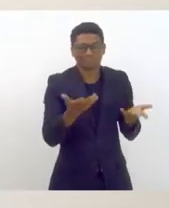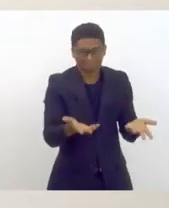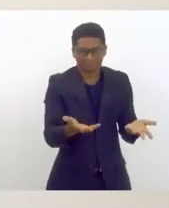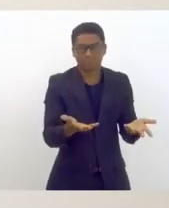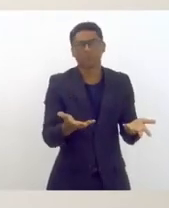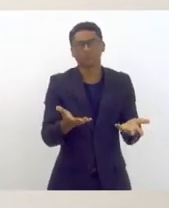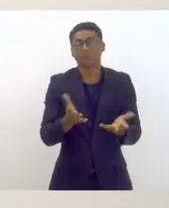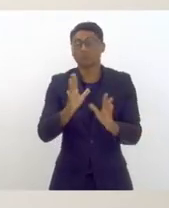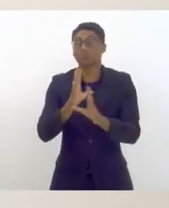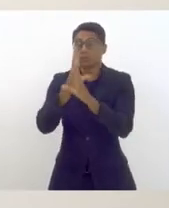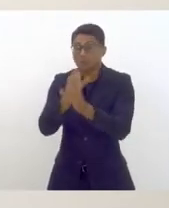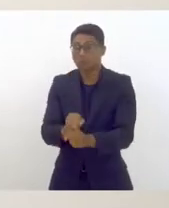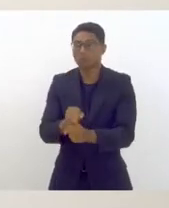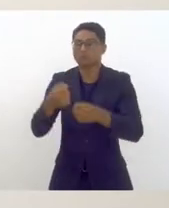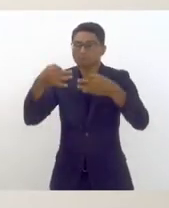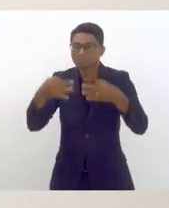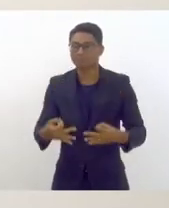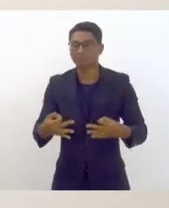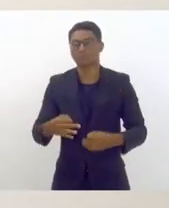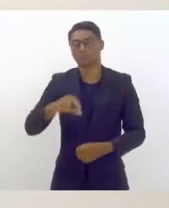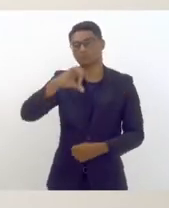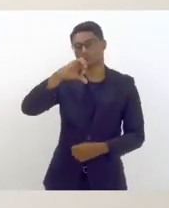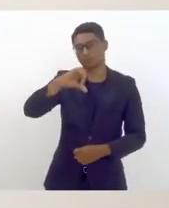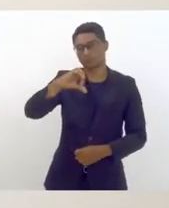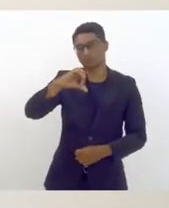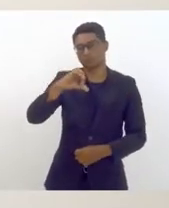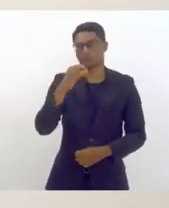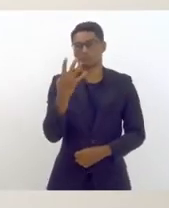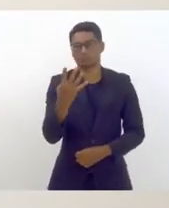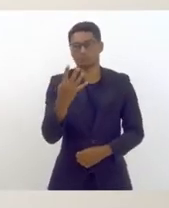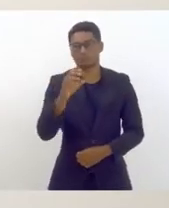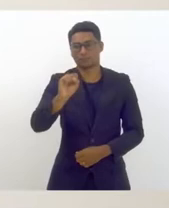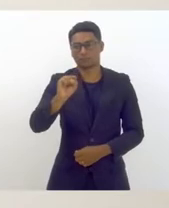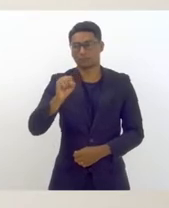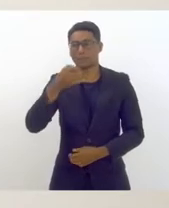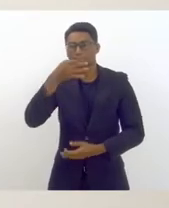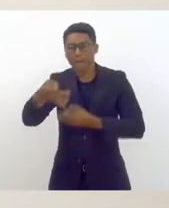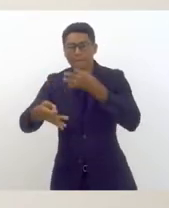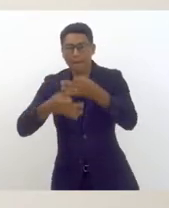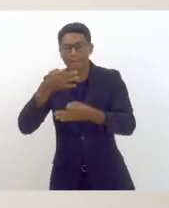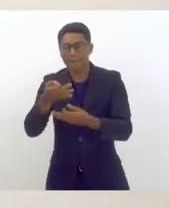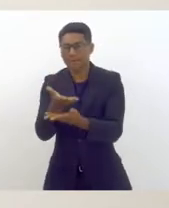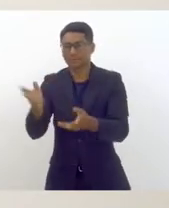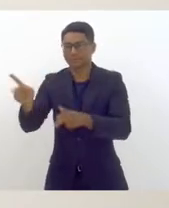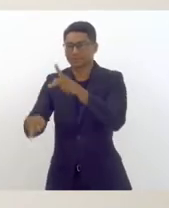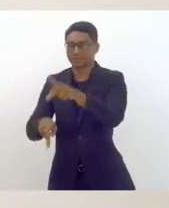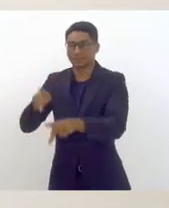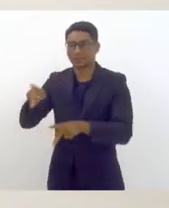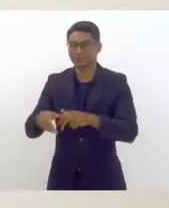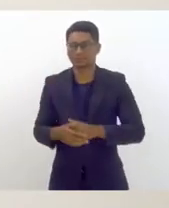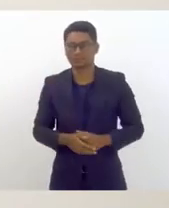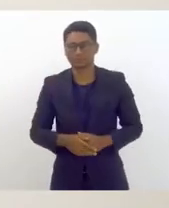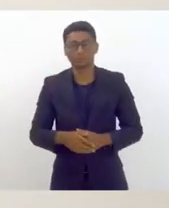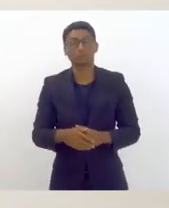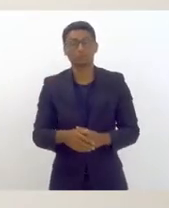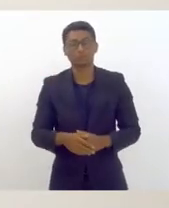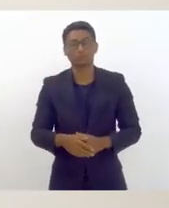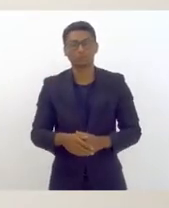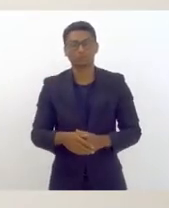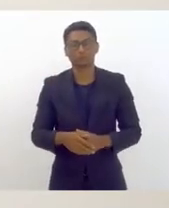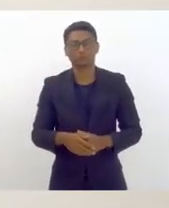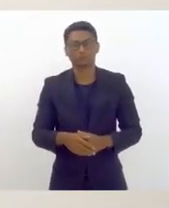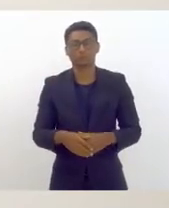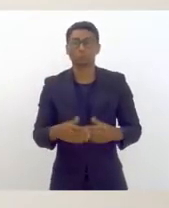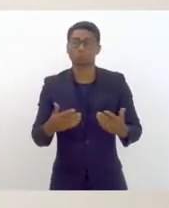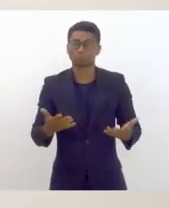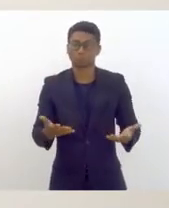número de 948 sugestões. Dessas sugestões, um número inclusive muito sugestivo aí